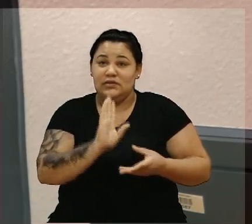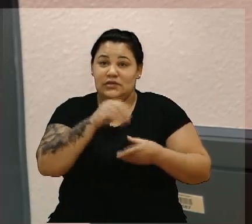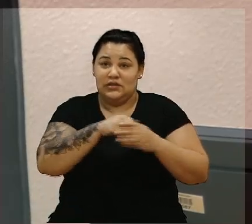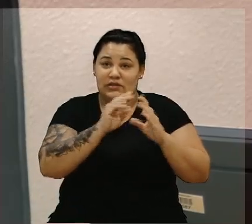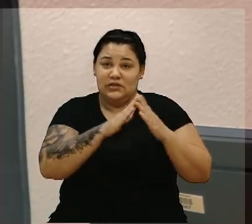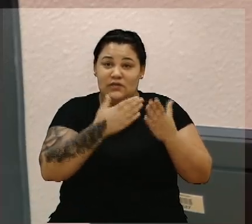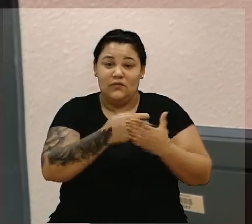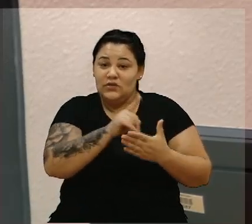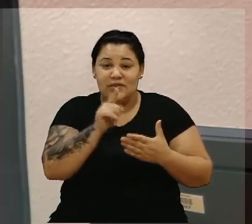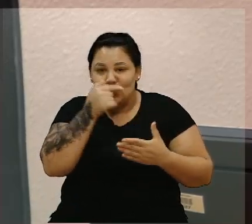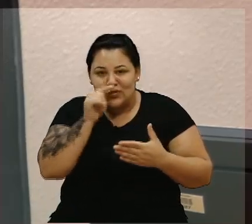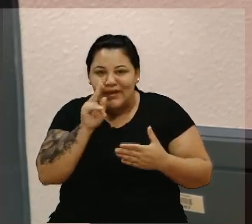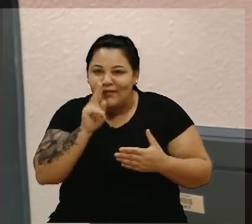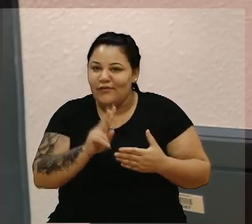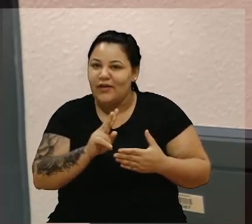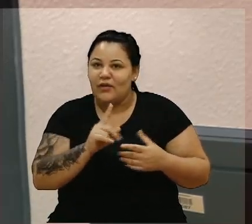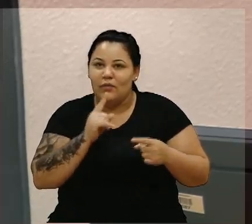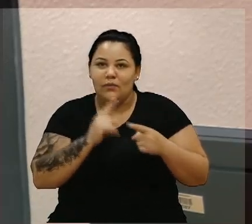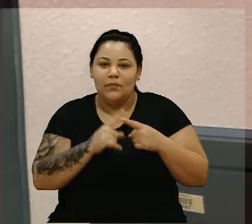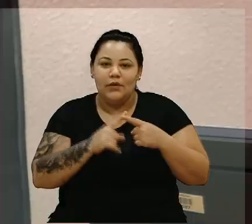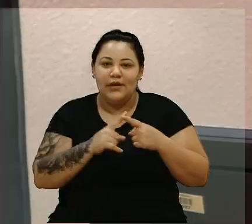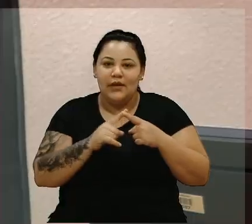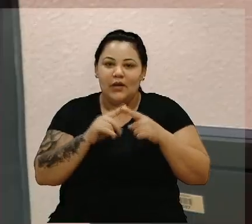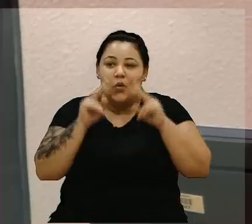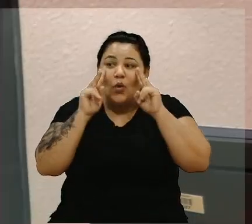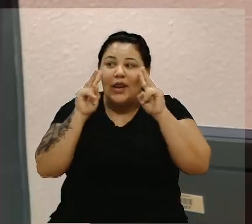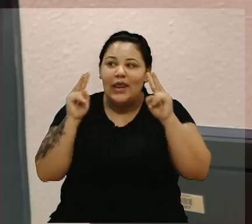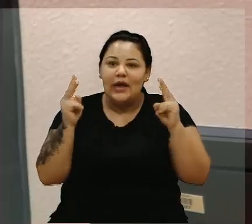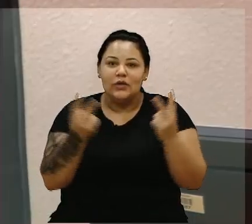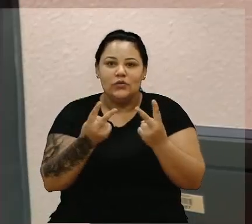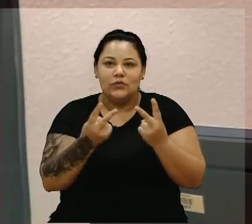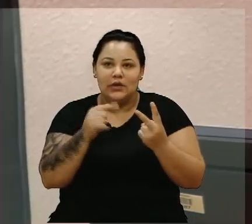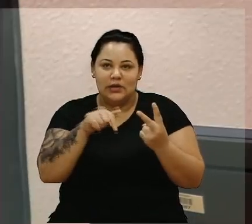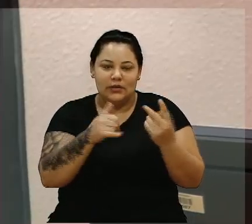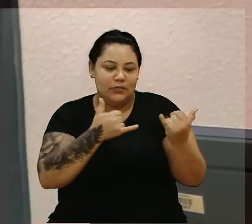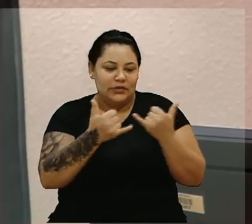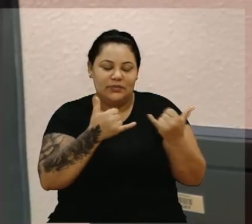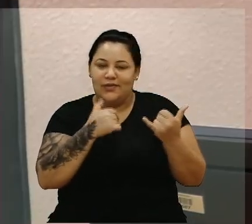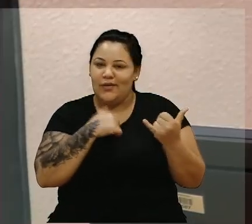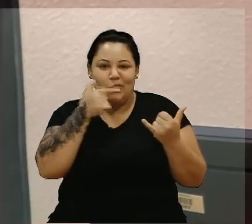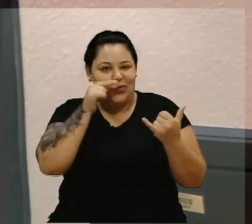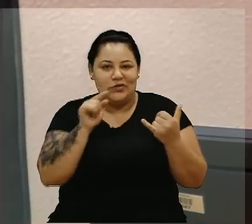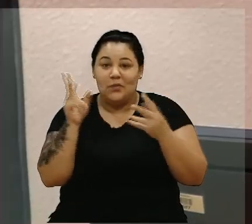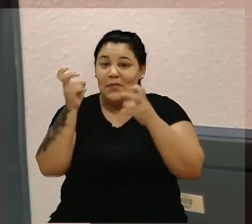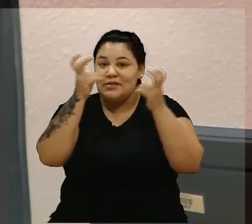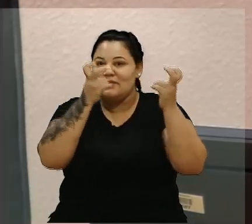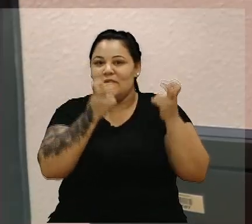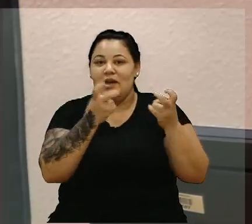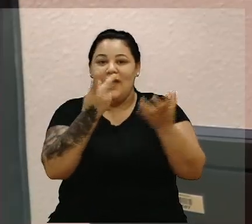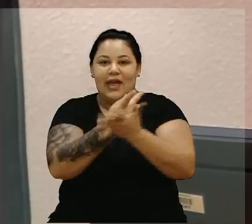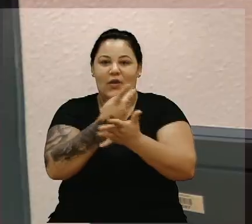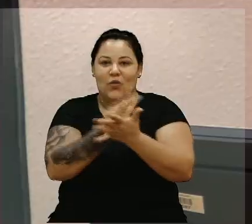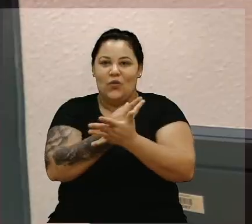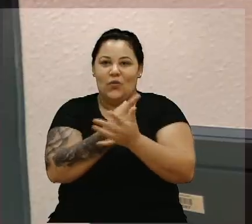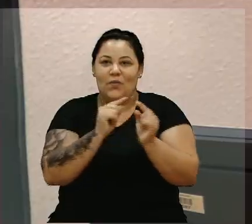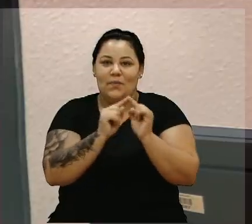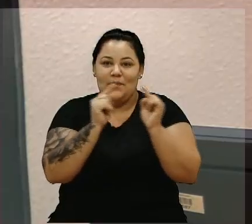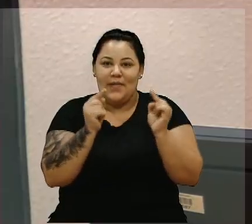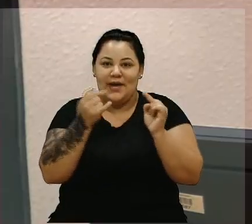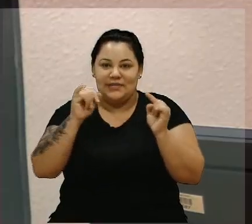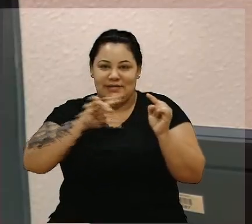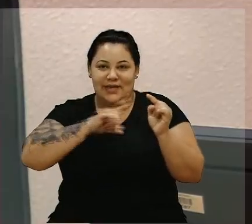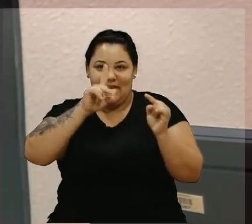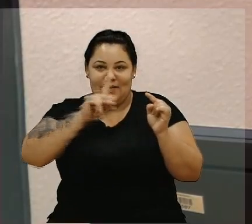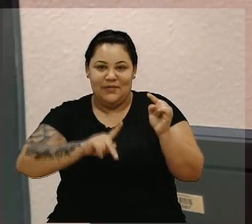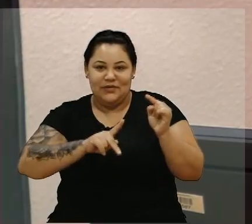observar, porque olhando aqui, por exemplo, a gente não consegue perceber falhas, mas se for o rapaz da manutenção,